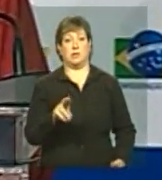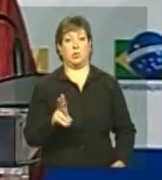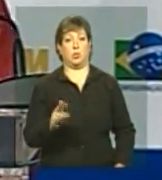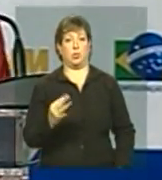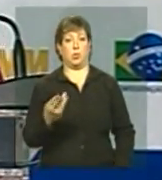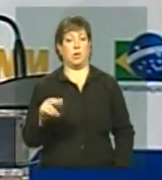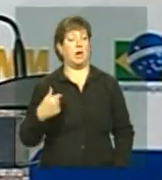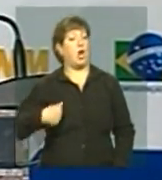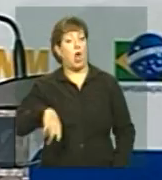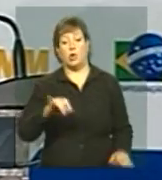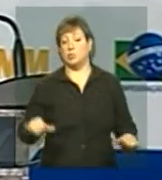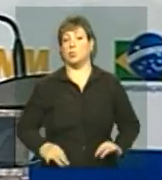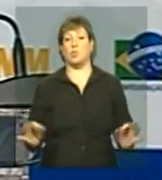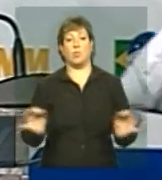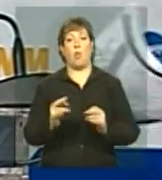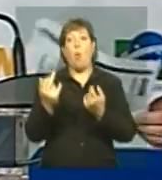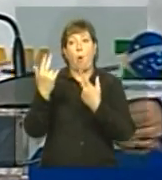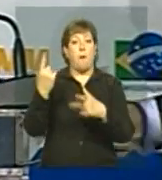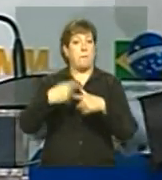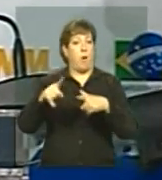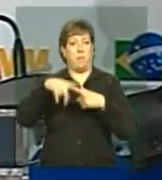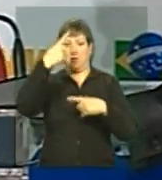passamos pelos mesmos problemas dele.